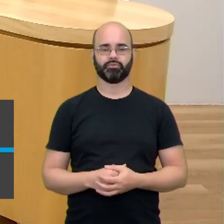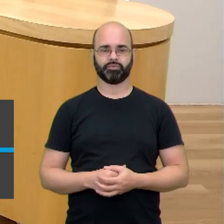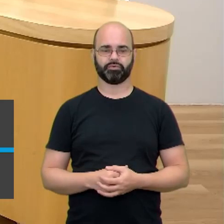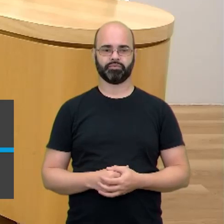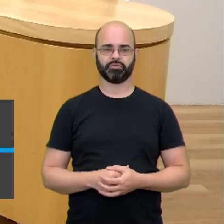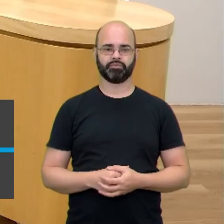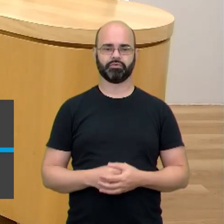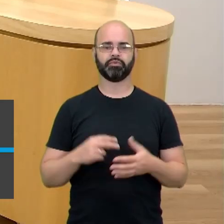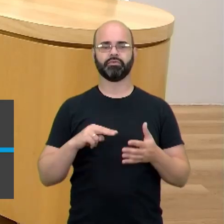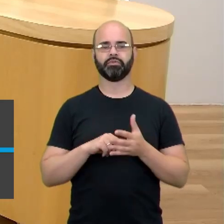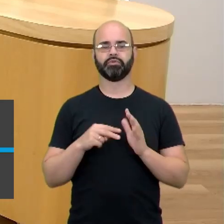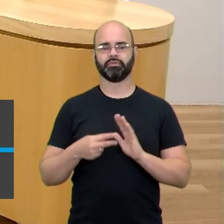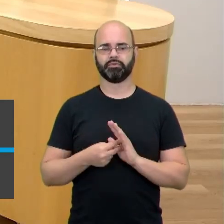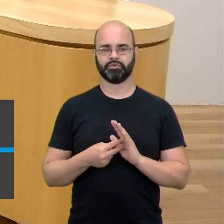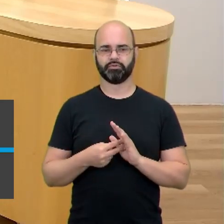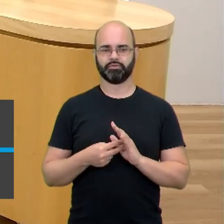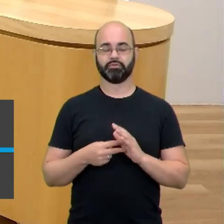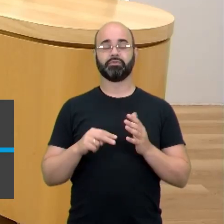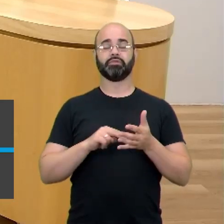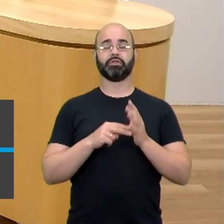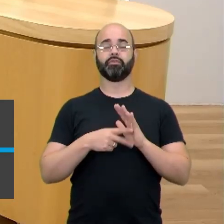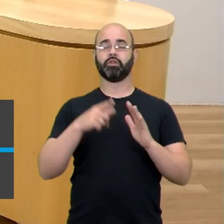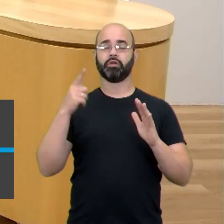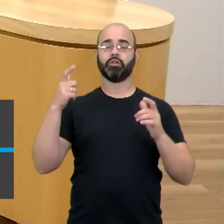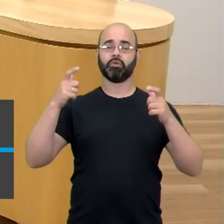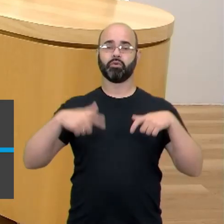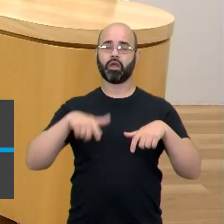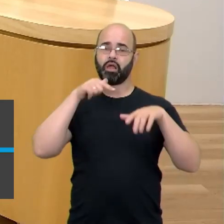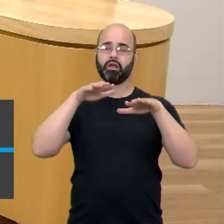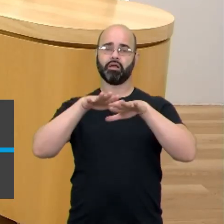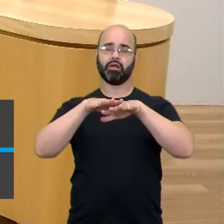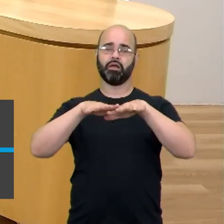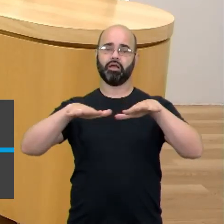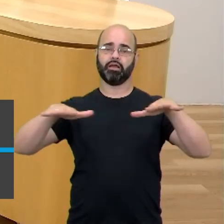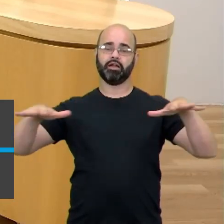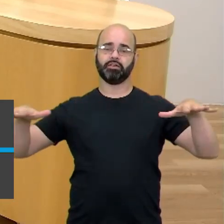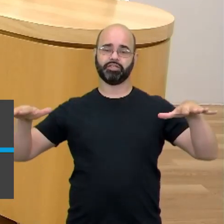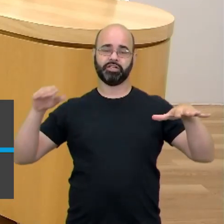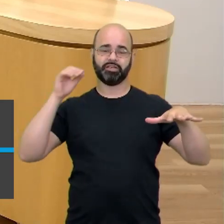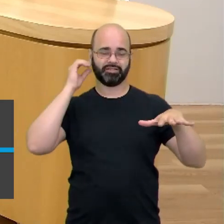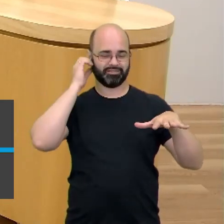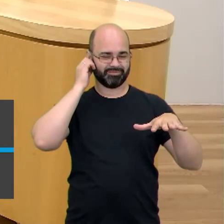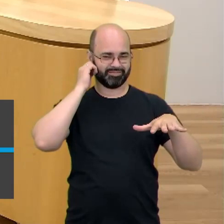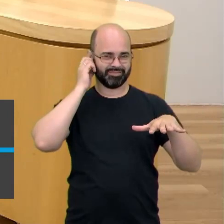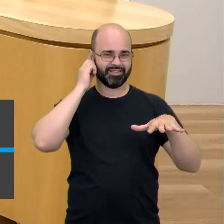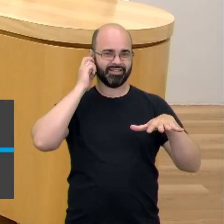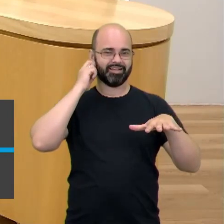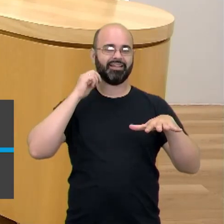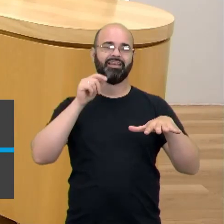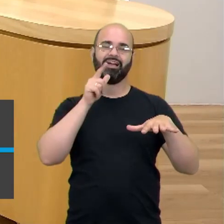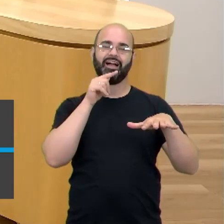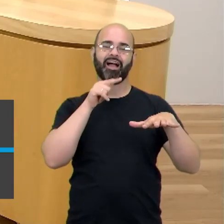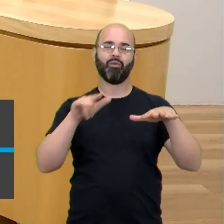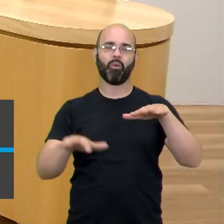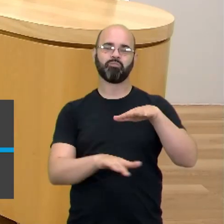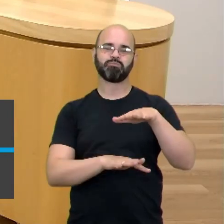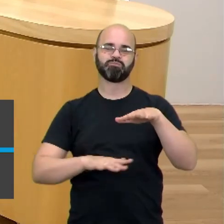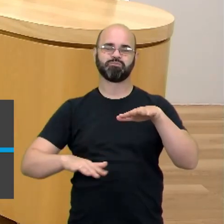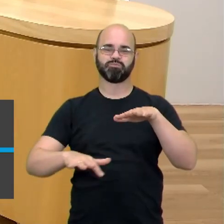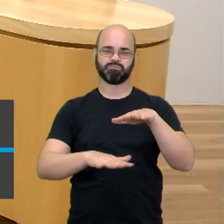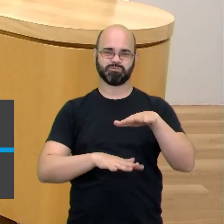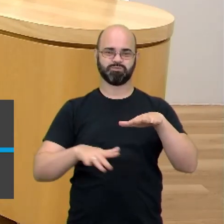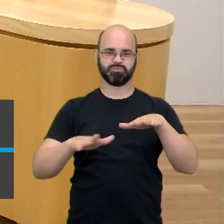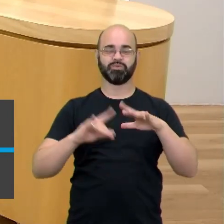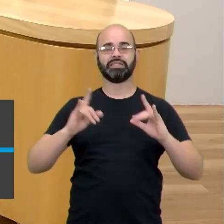São Paulo foi construído em cima de um alagatiço, em cima de uma região praticamente pantanosa. O que, do ponto